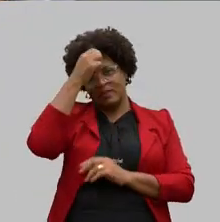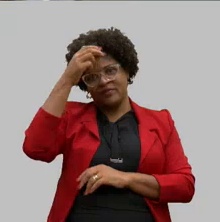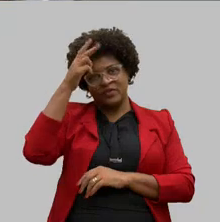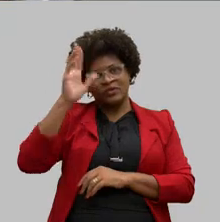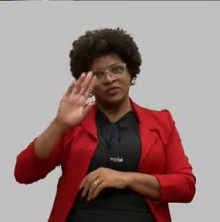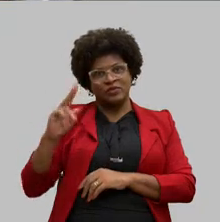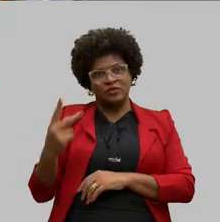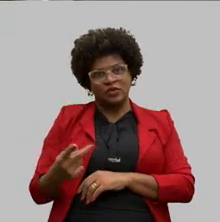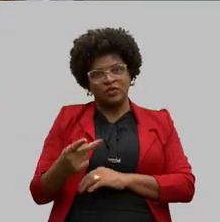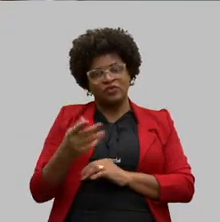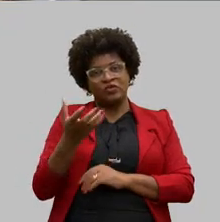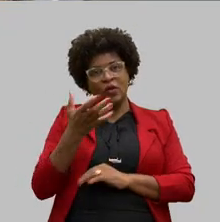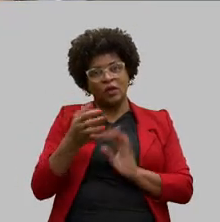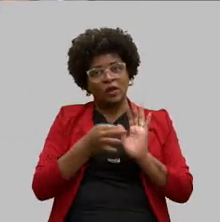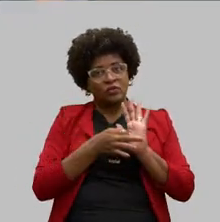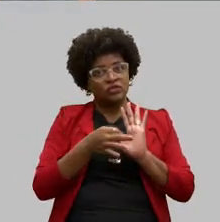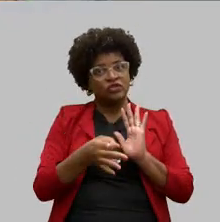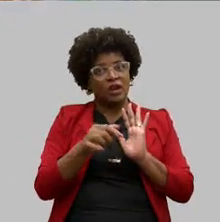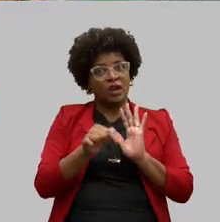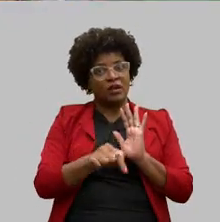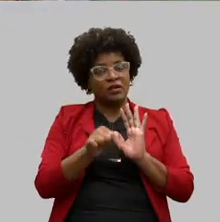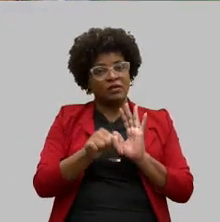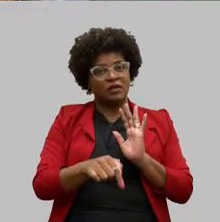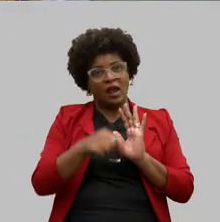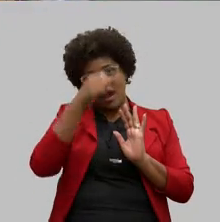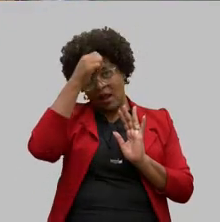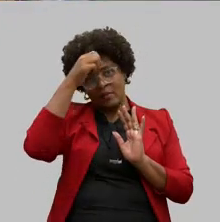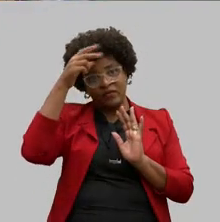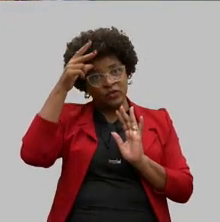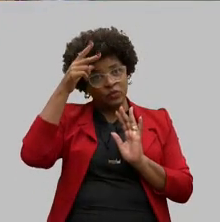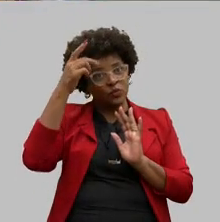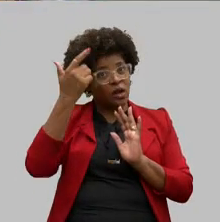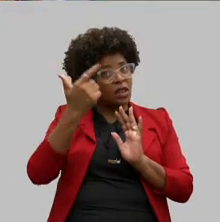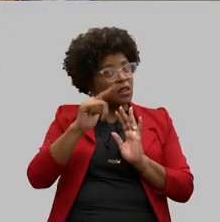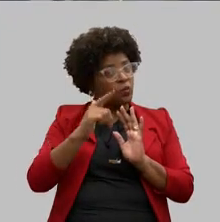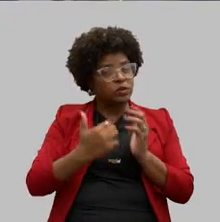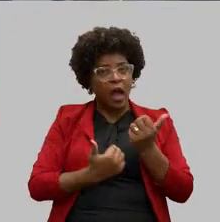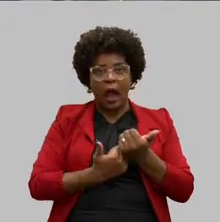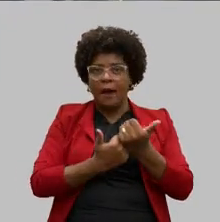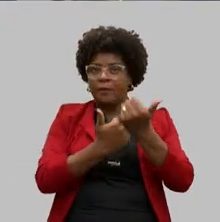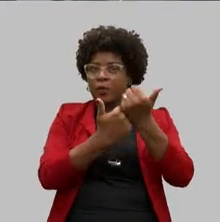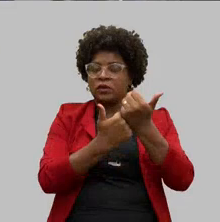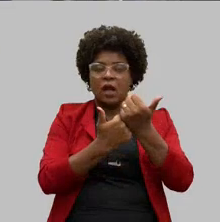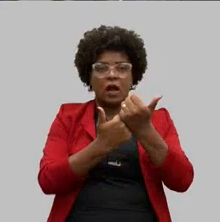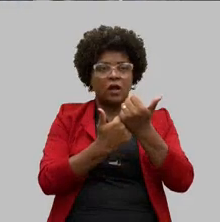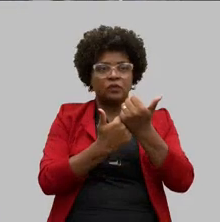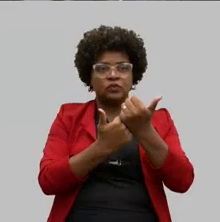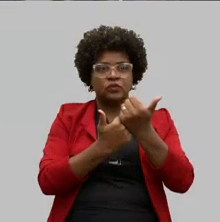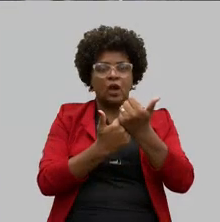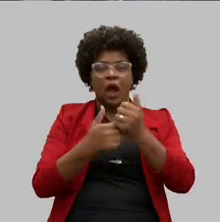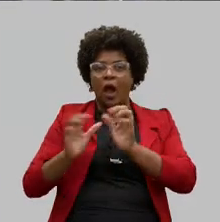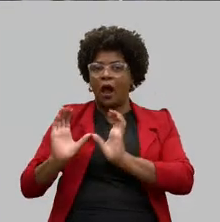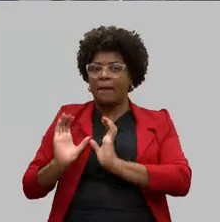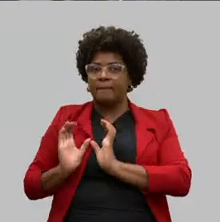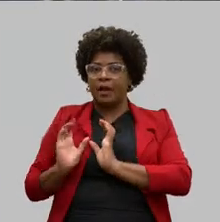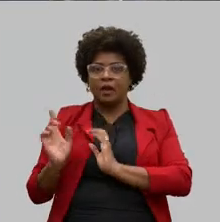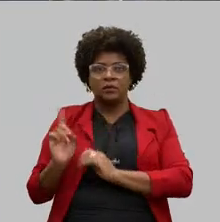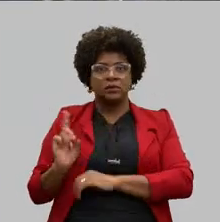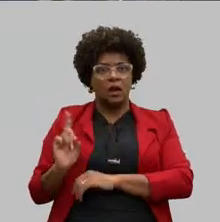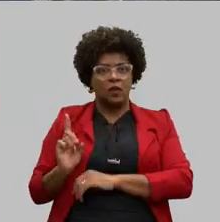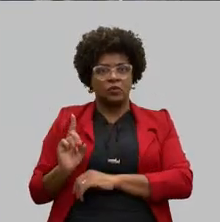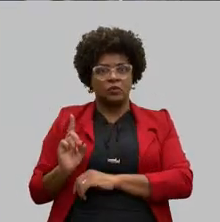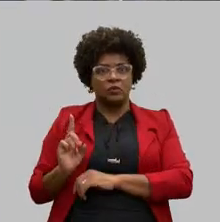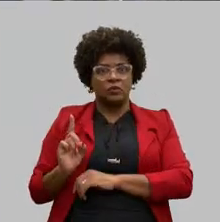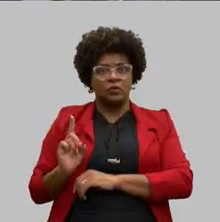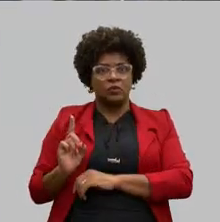crítica a prefeitura de Belo Horizonte não está dando o apoio que necessita a pai a Maria Teresa quero aqui